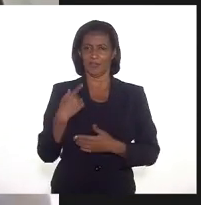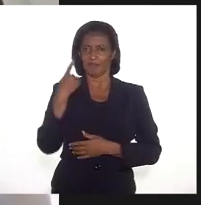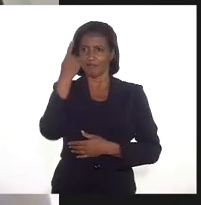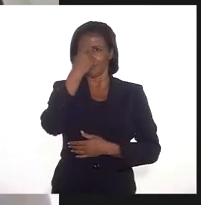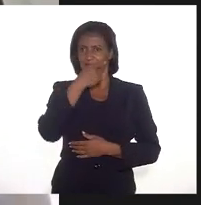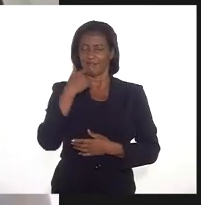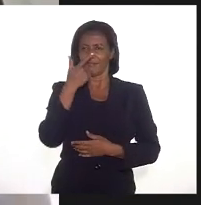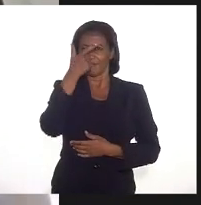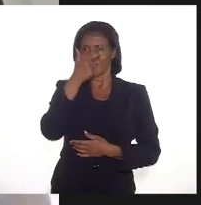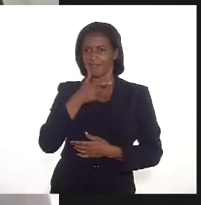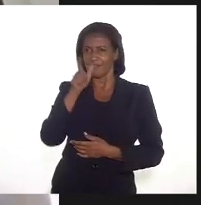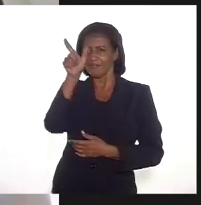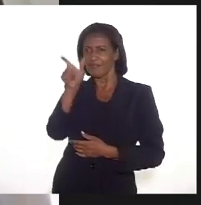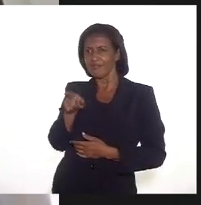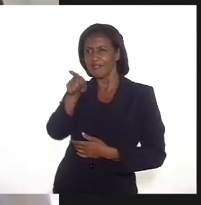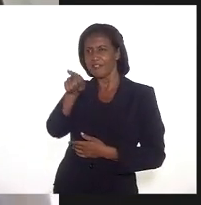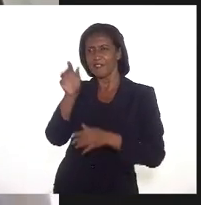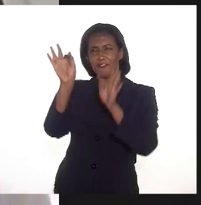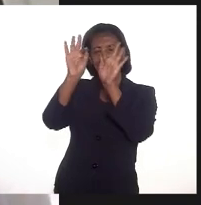muito feliz.